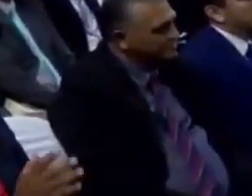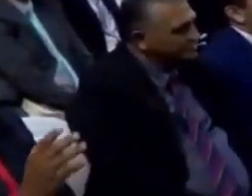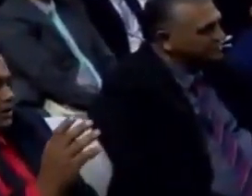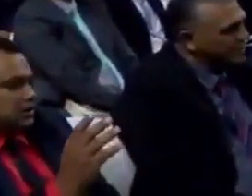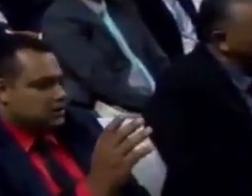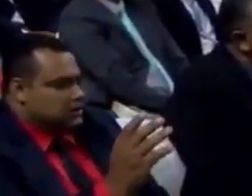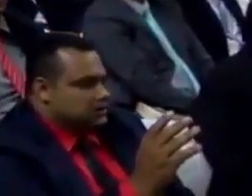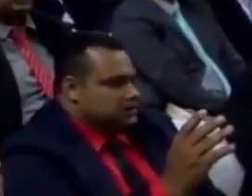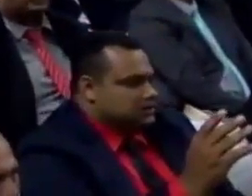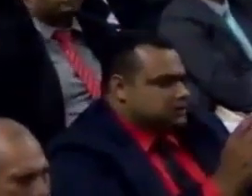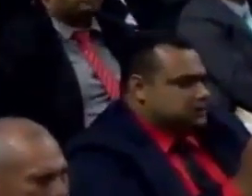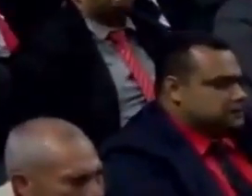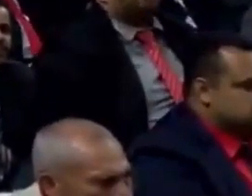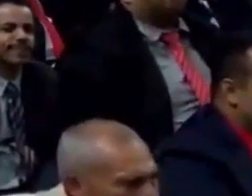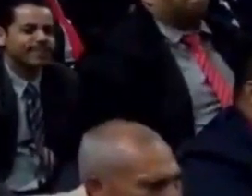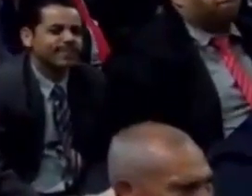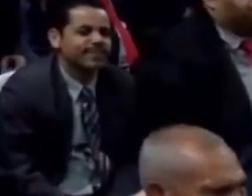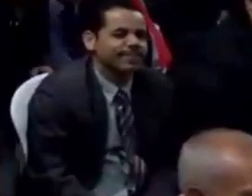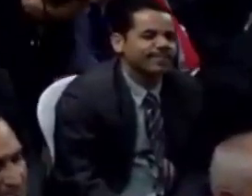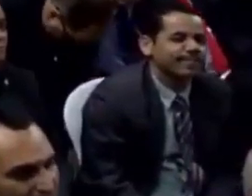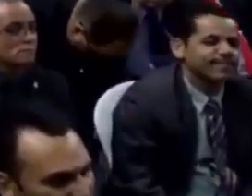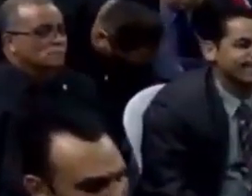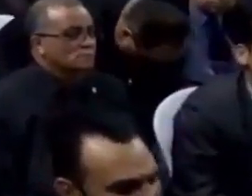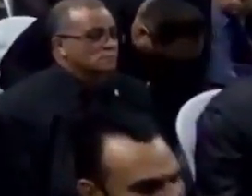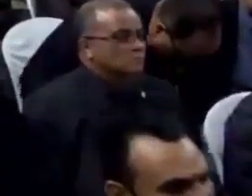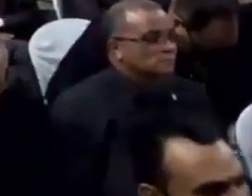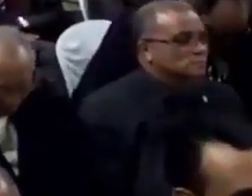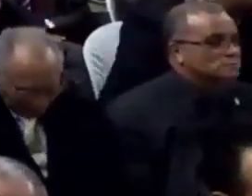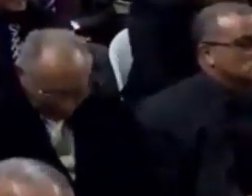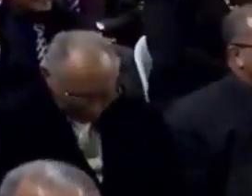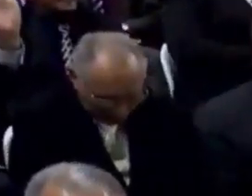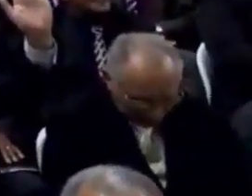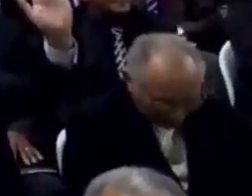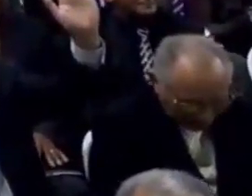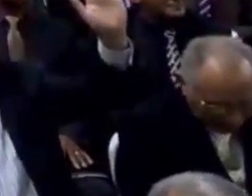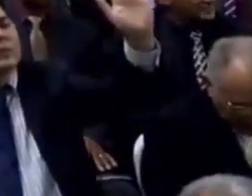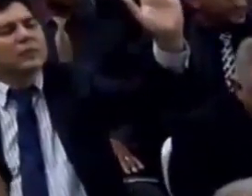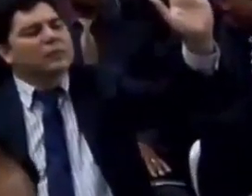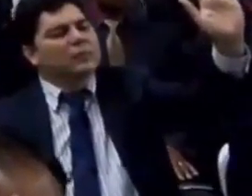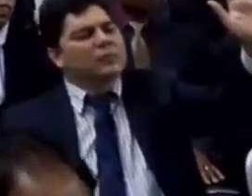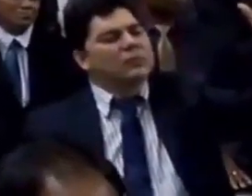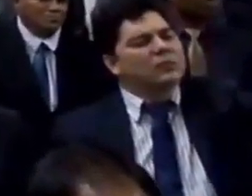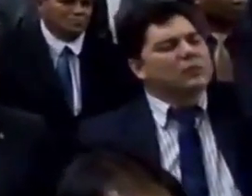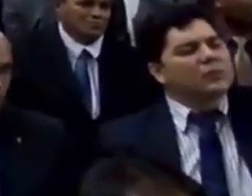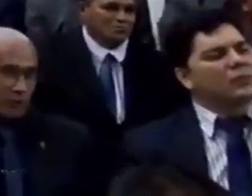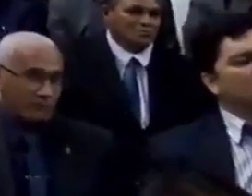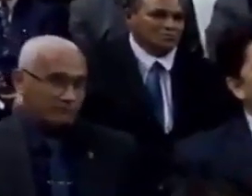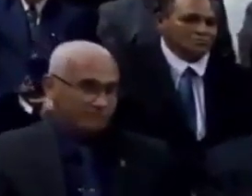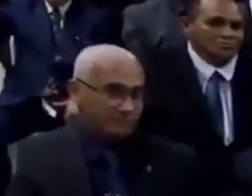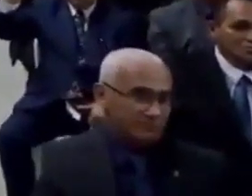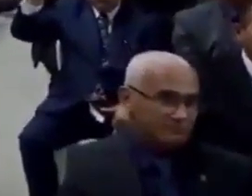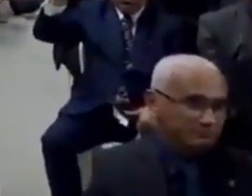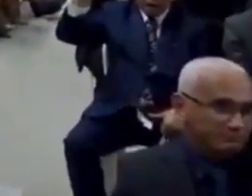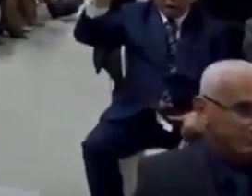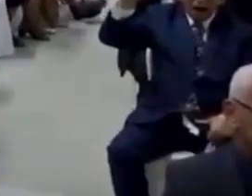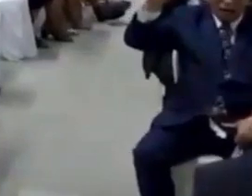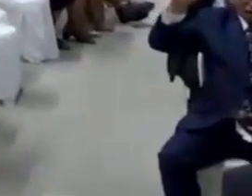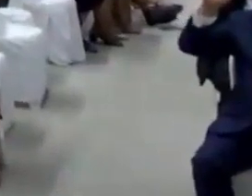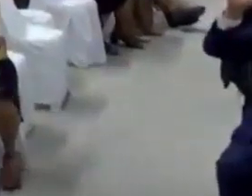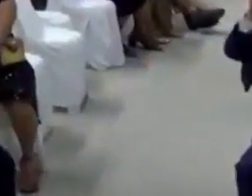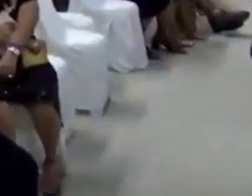fiéis neste estado para conclamar um avivamento nesta